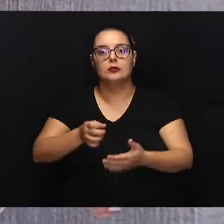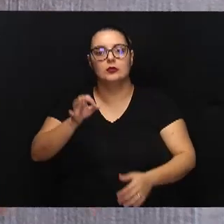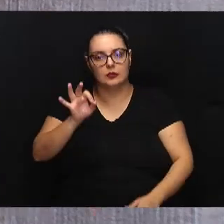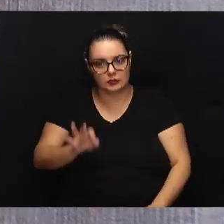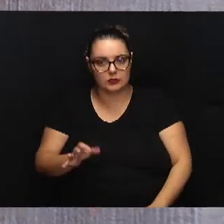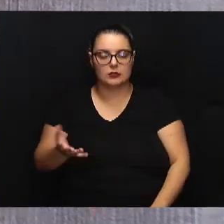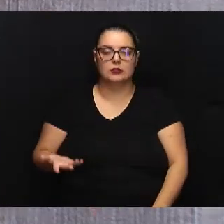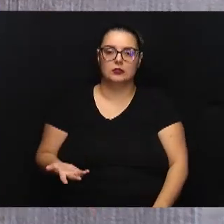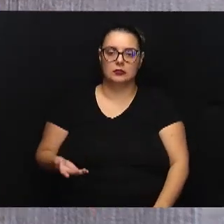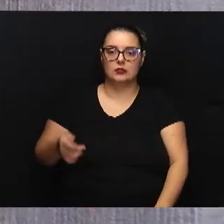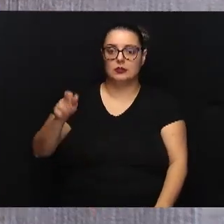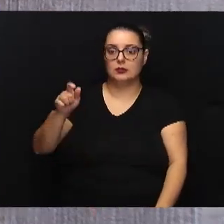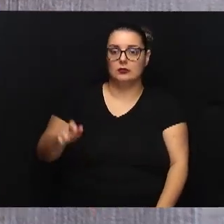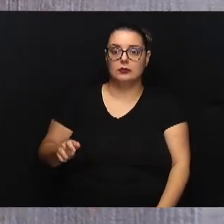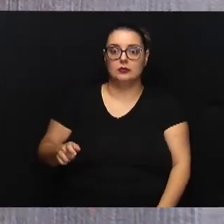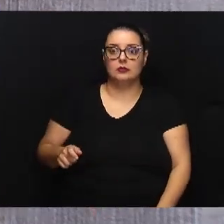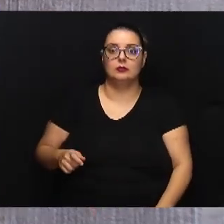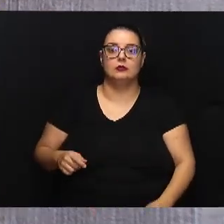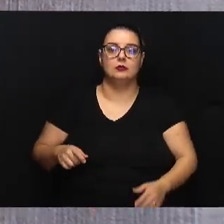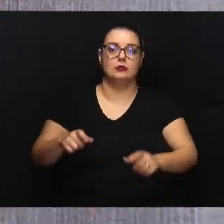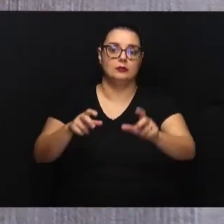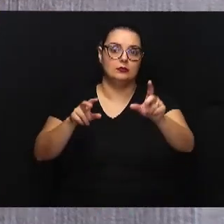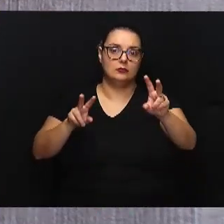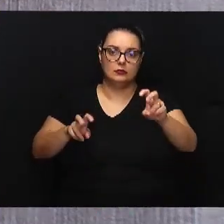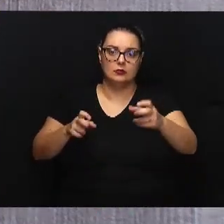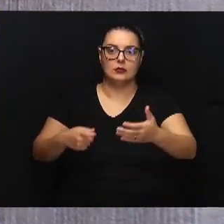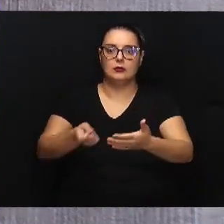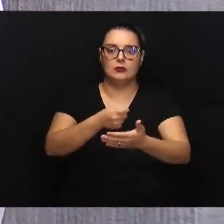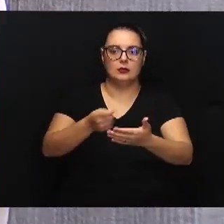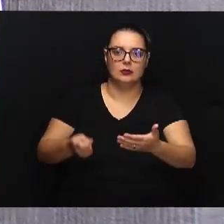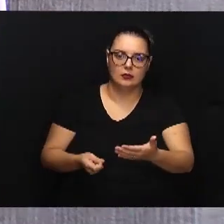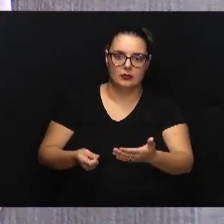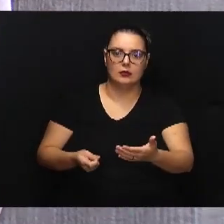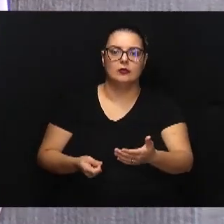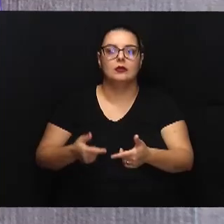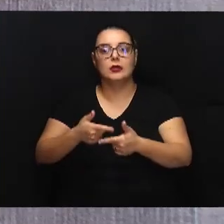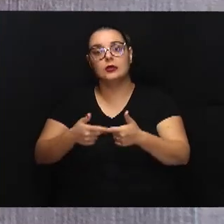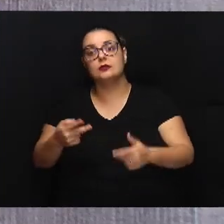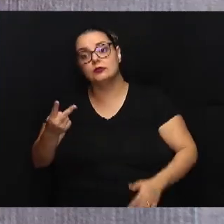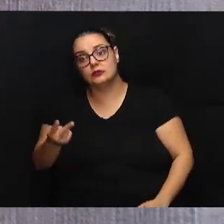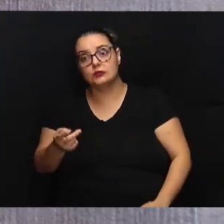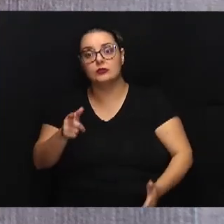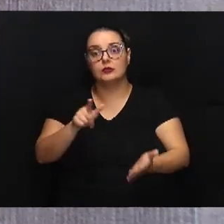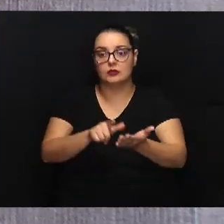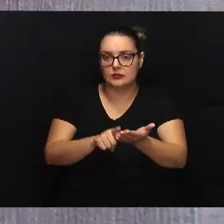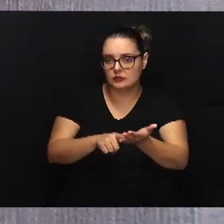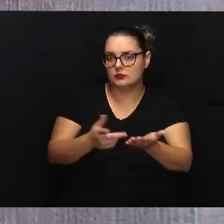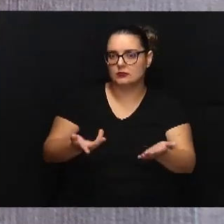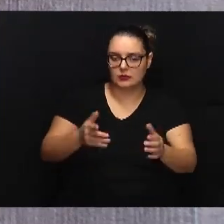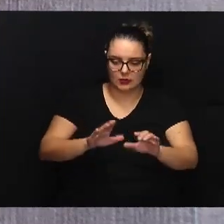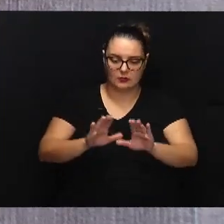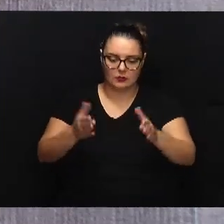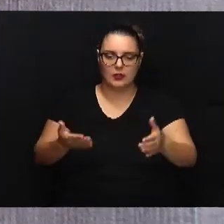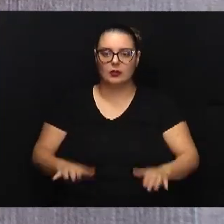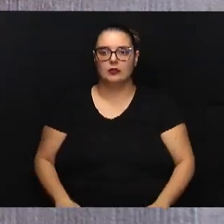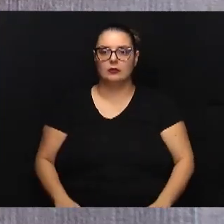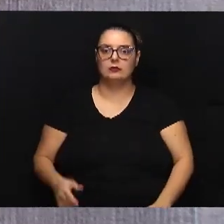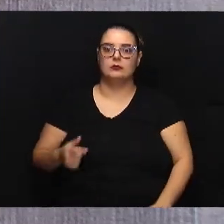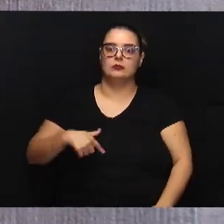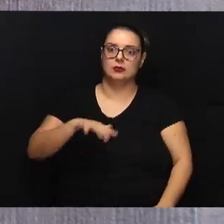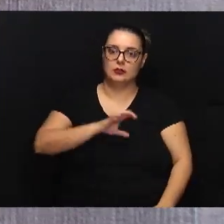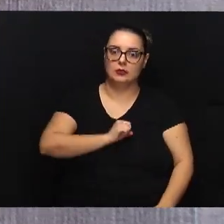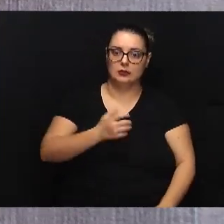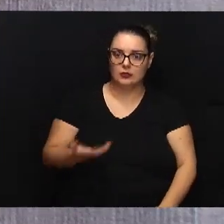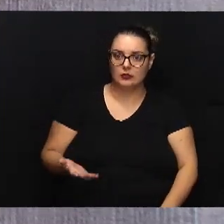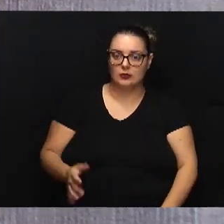pessoa manda uma mensagem muito grande, eu falo assim, não, eu divido em 2 cartões. Mas, sabe, eu gosto ali de colocar